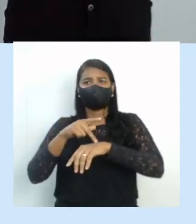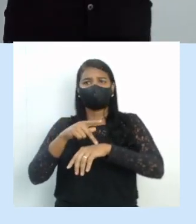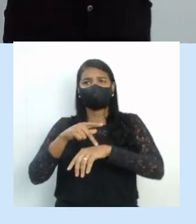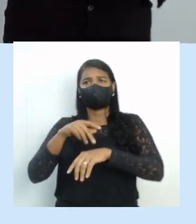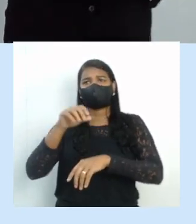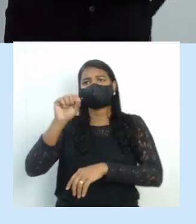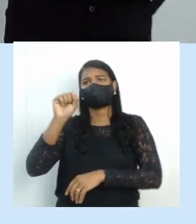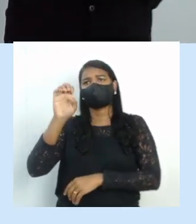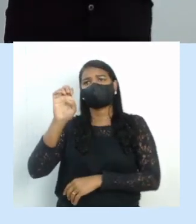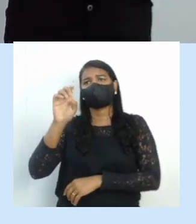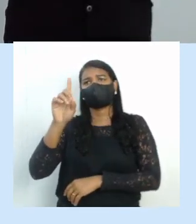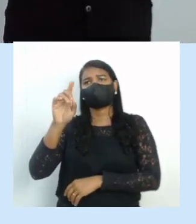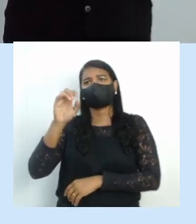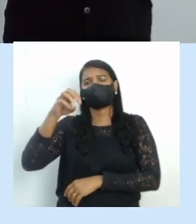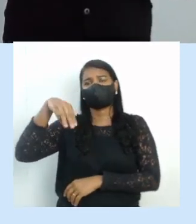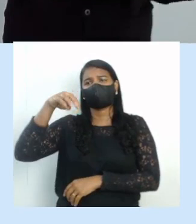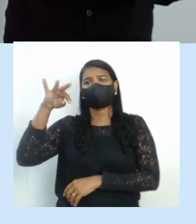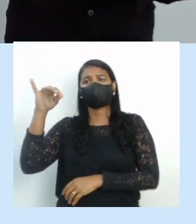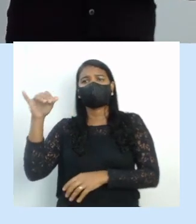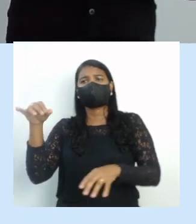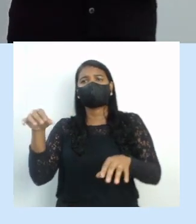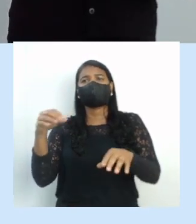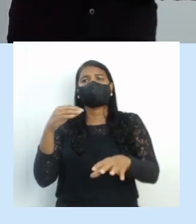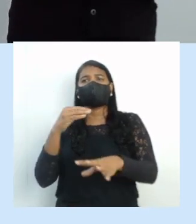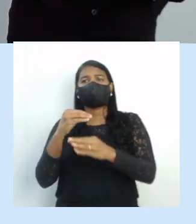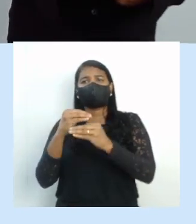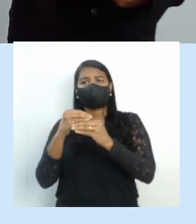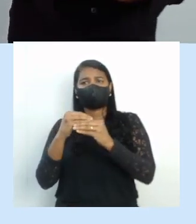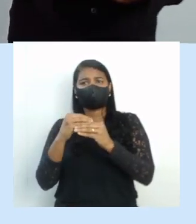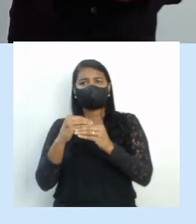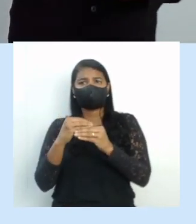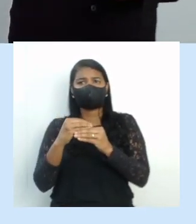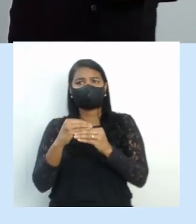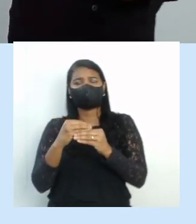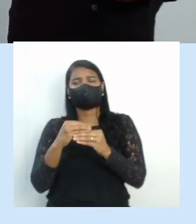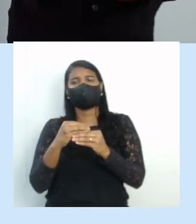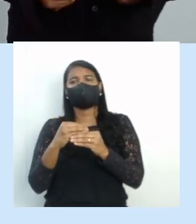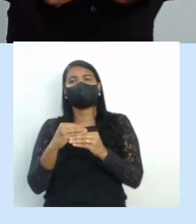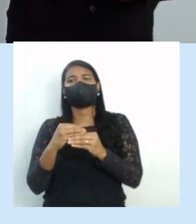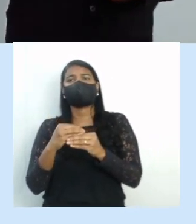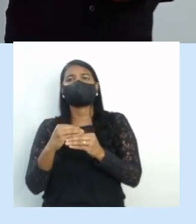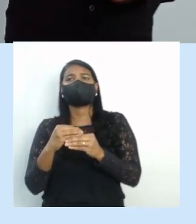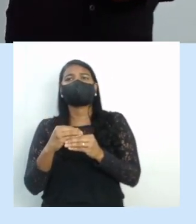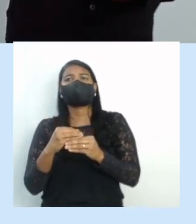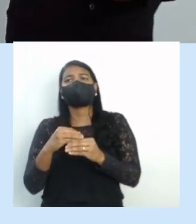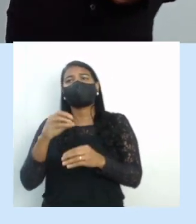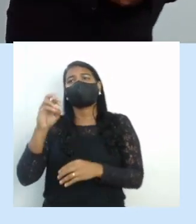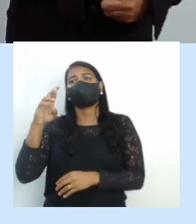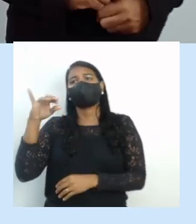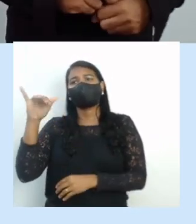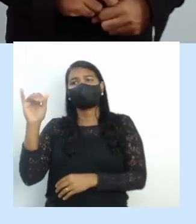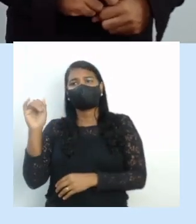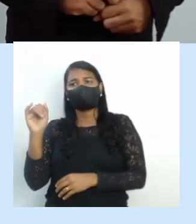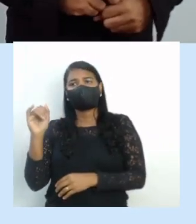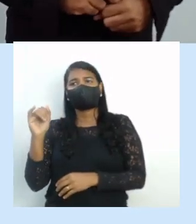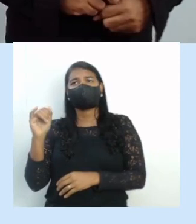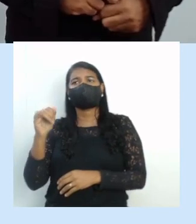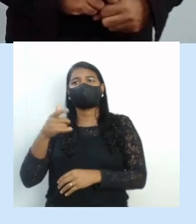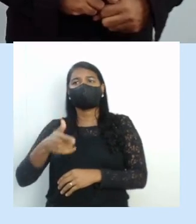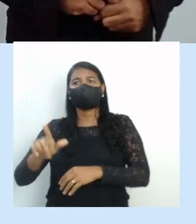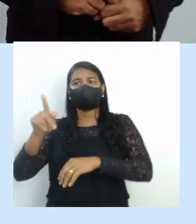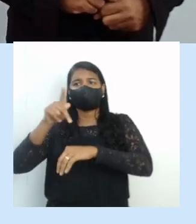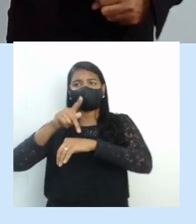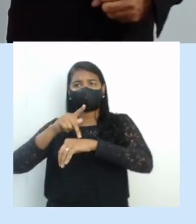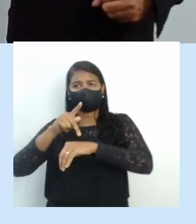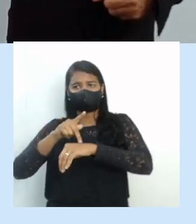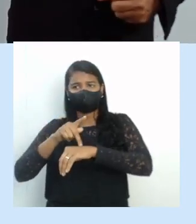elas formam-se pela junção de sedimentos oriundas da decomposição de outras